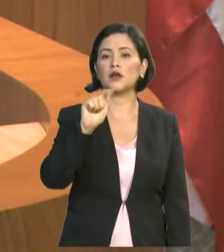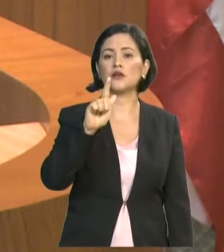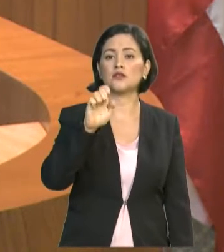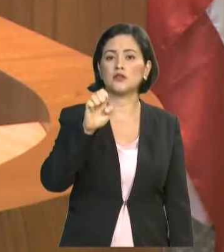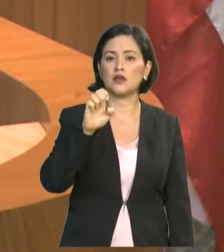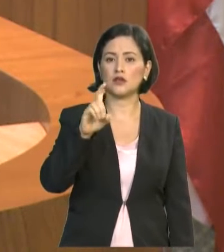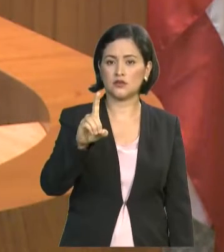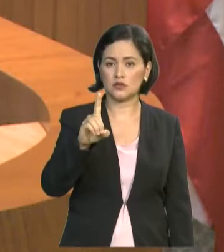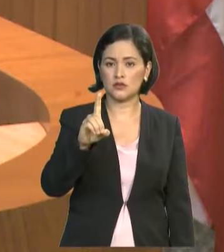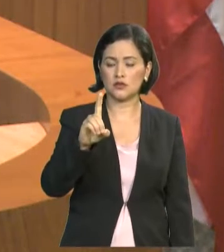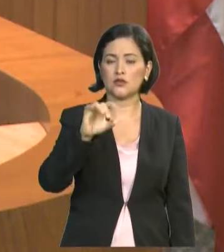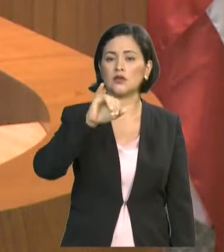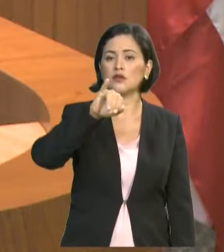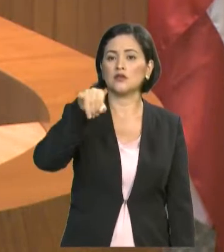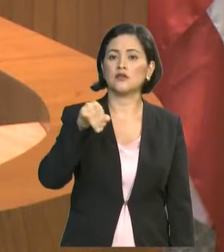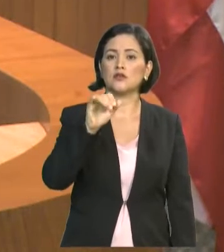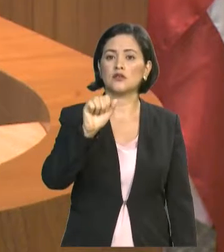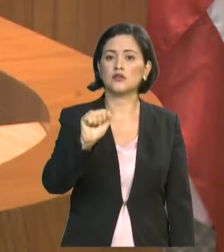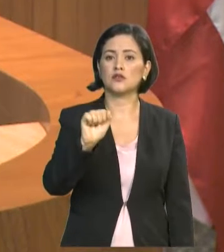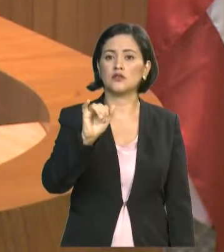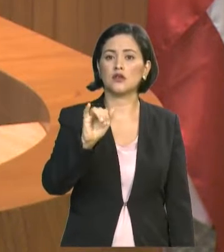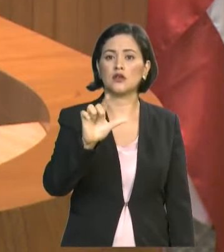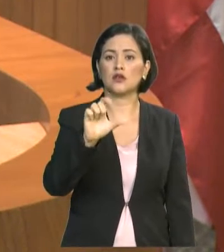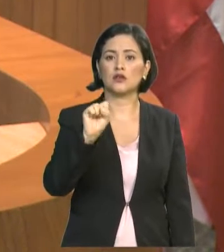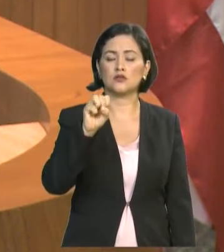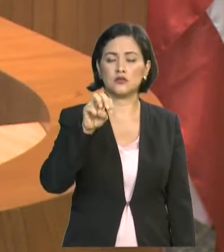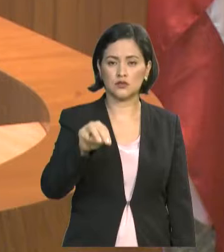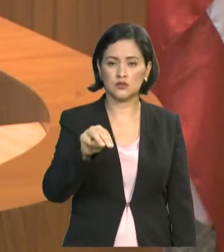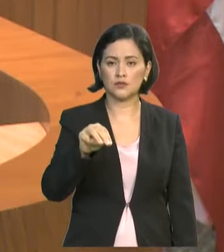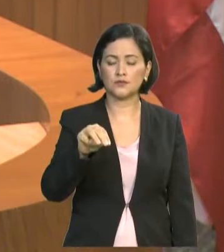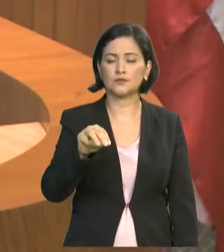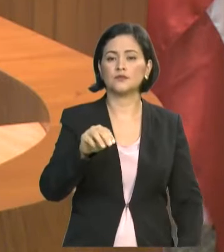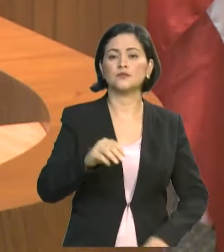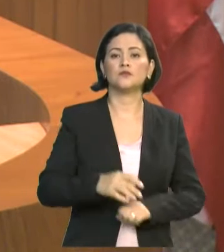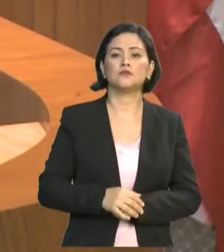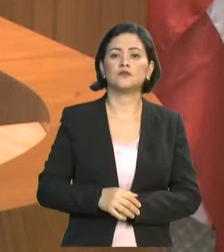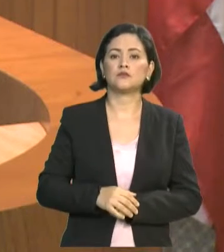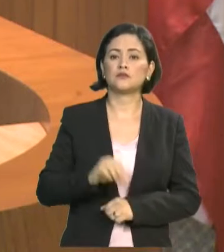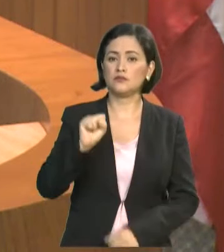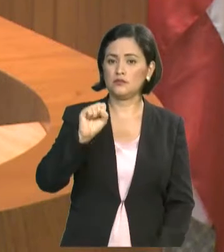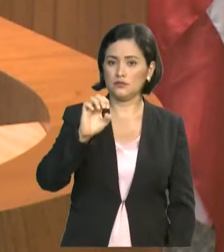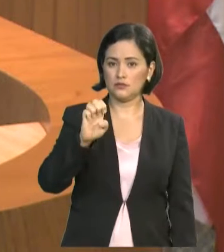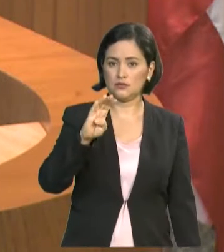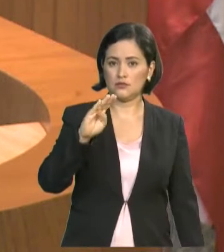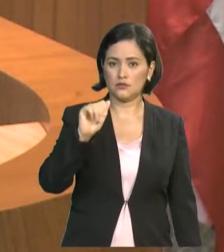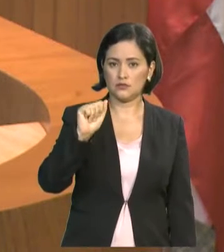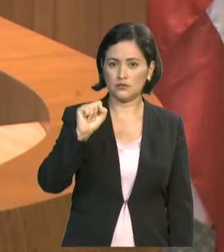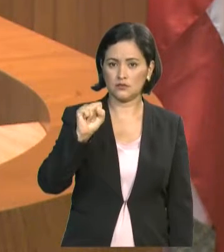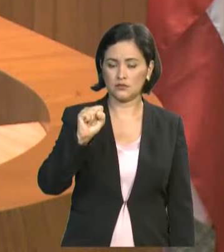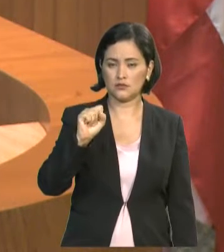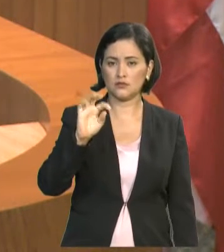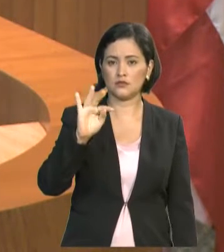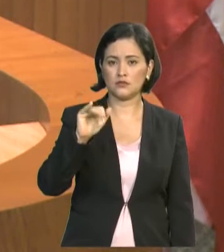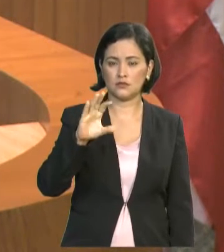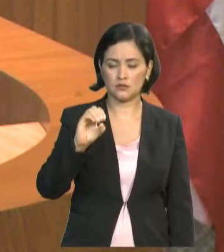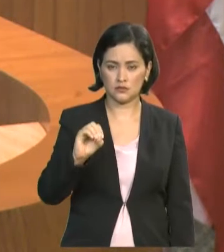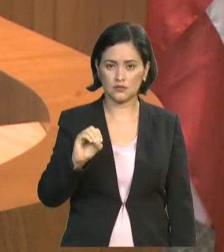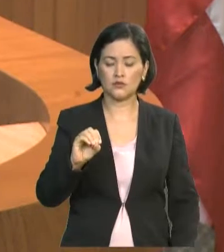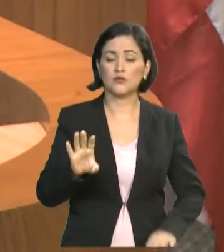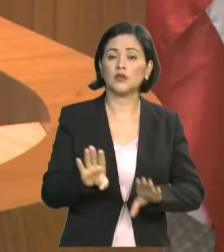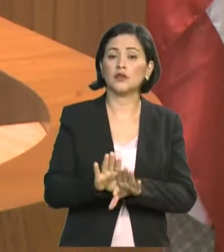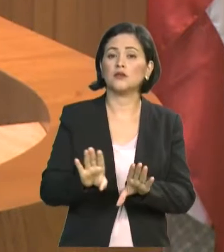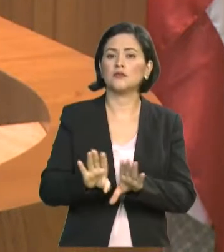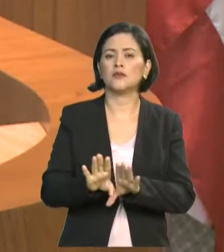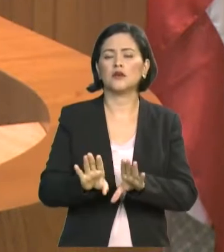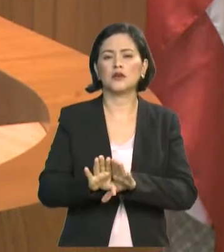gestor Sebastião, e também compartilhar com vocês a minha ida ao município de Itapecuru,